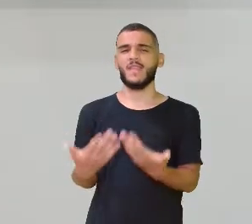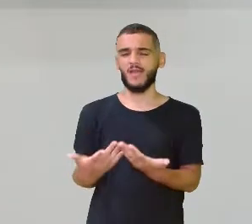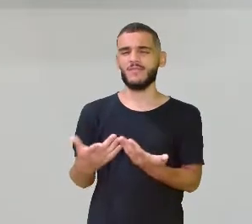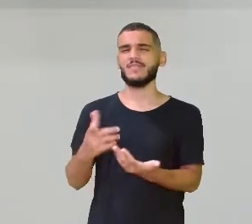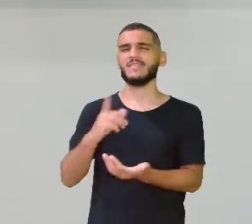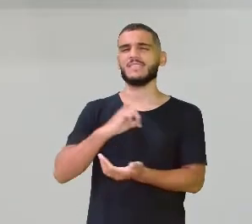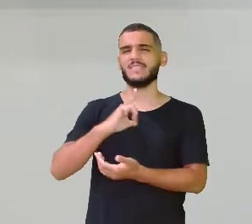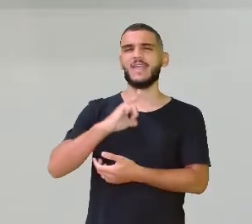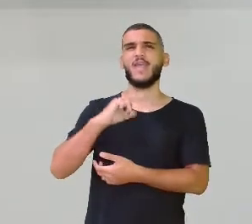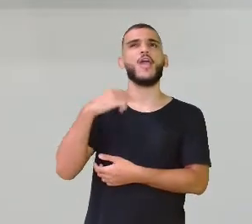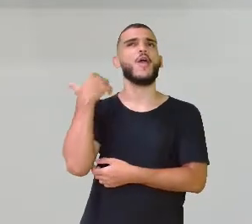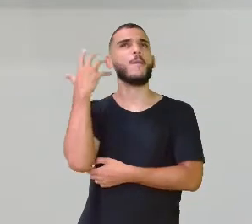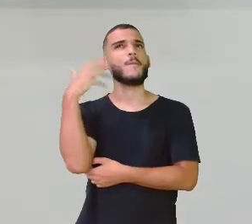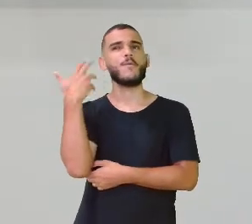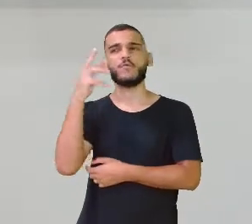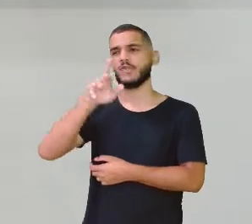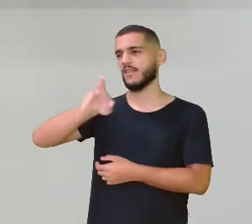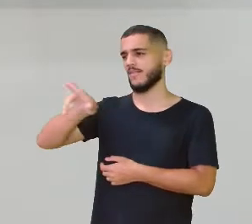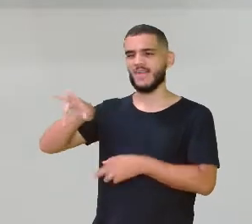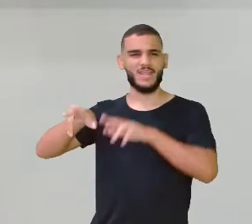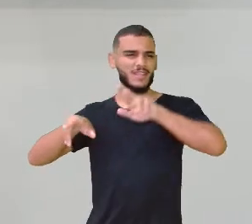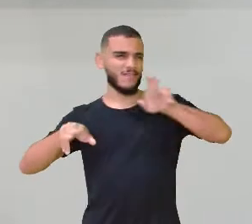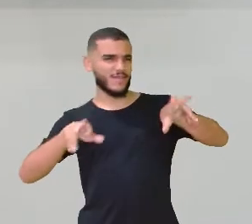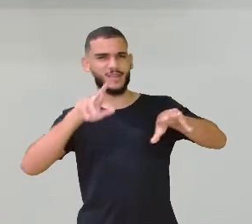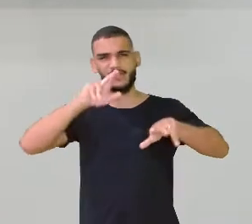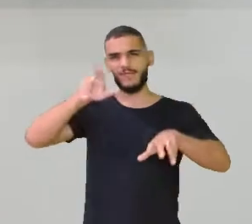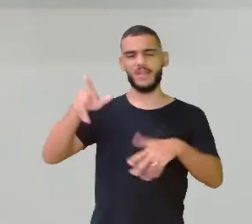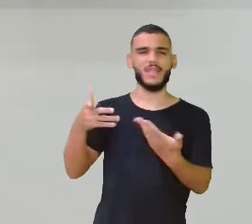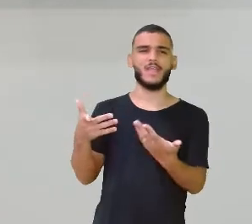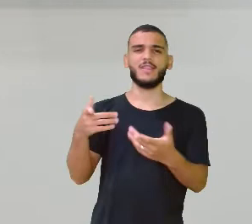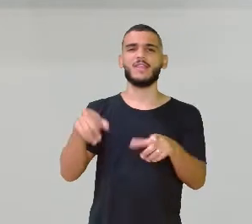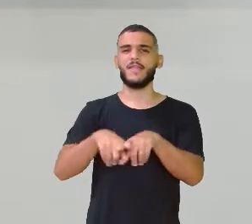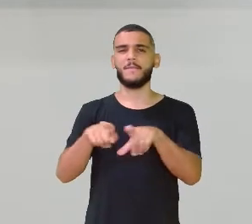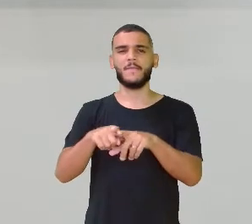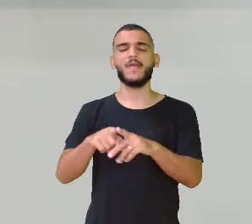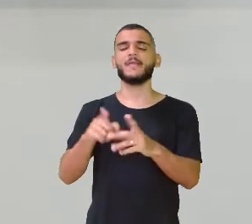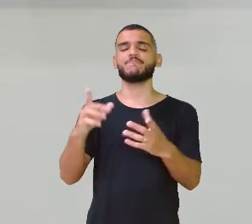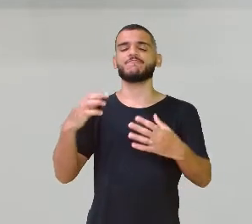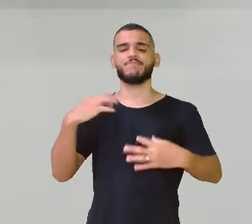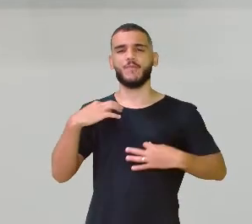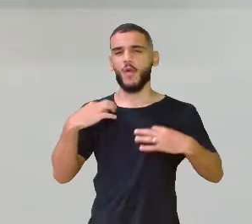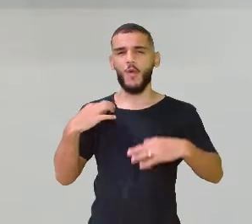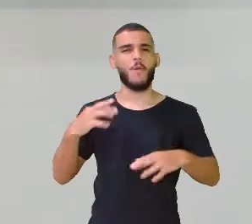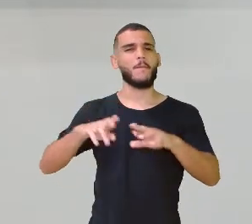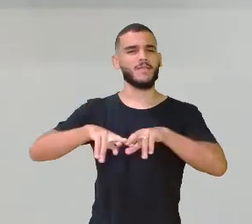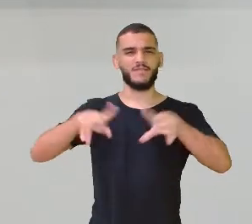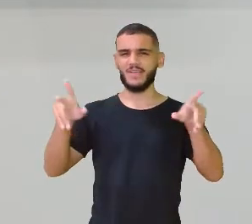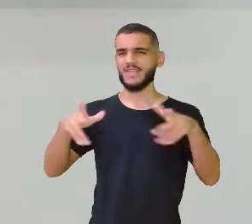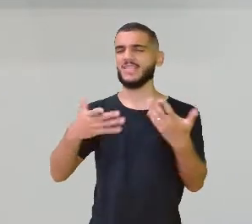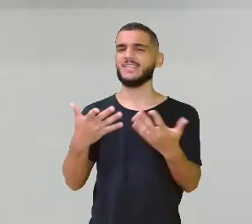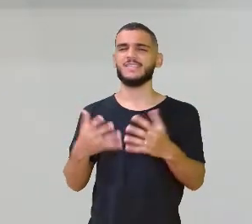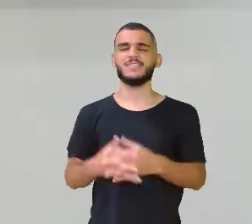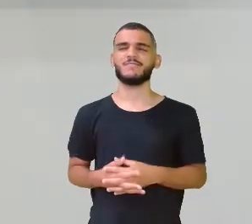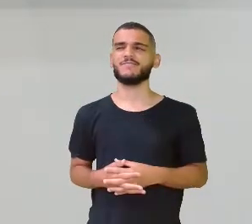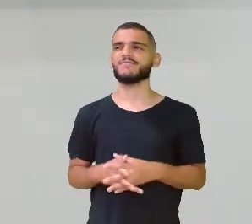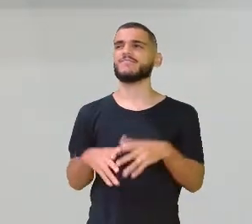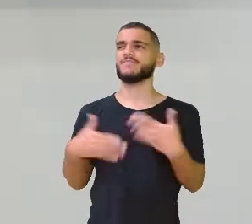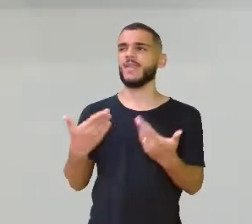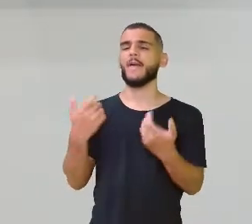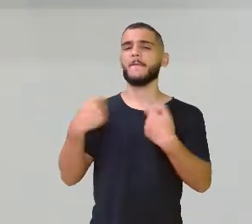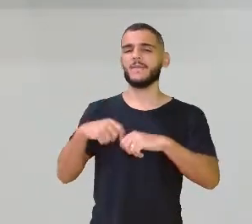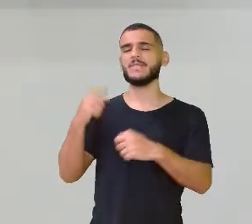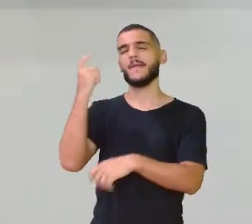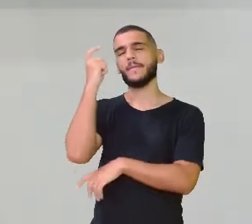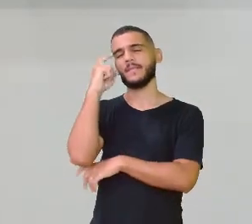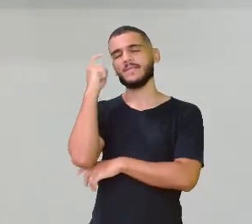todas essas músicas que a gente tem, todas essas formas de vestir que a gente tem? Vamos parar para pensar, né? E aí, professora Eli, alguém